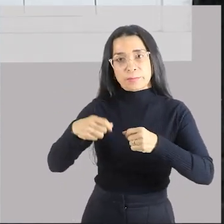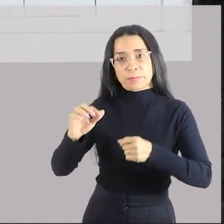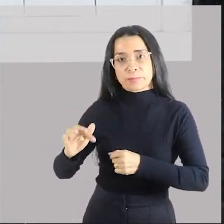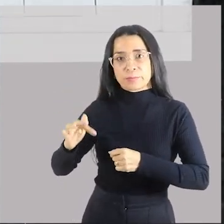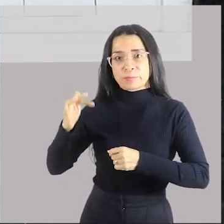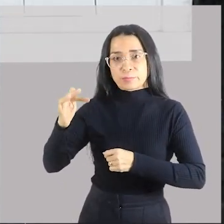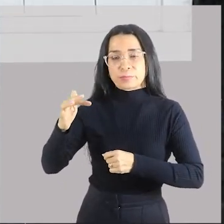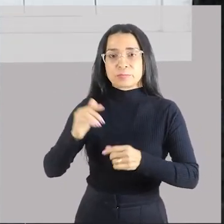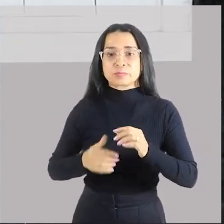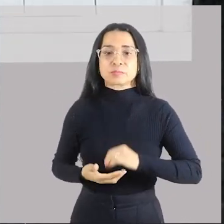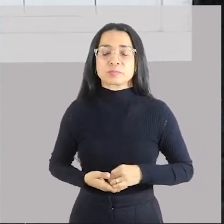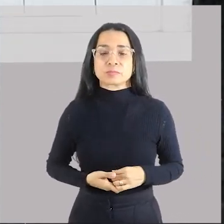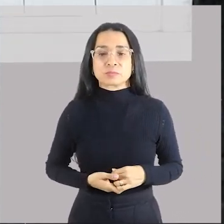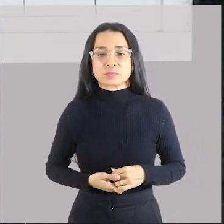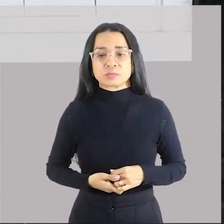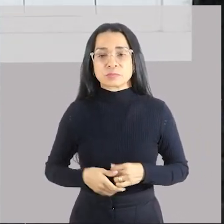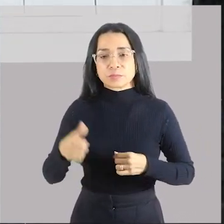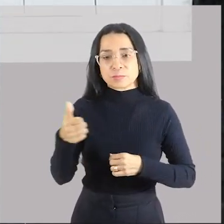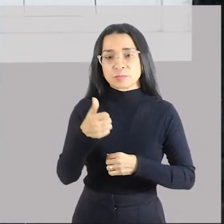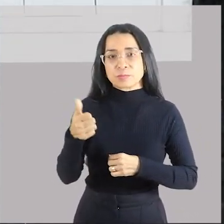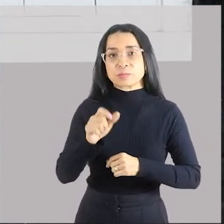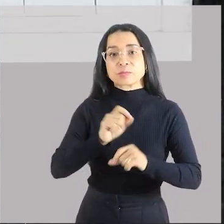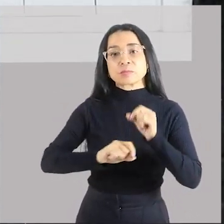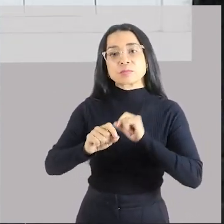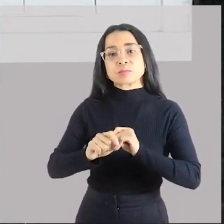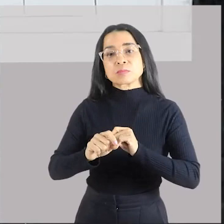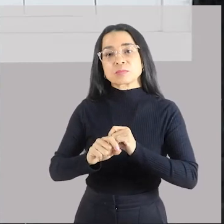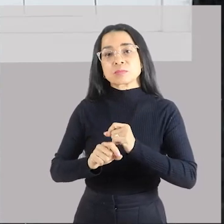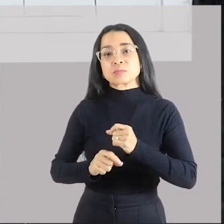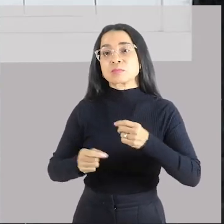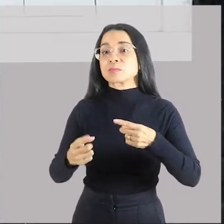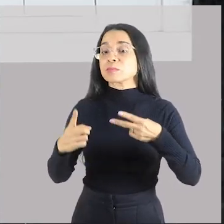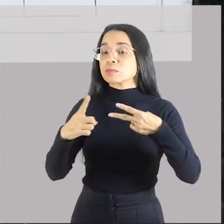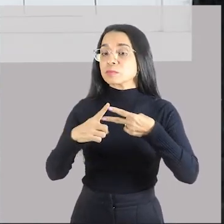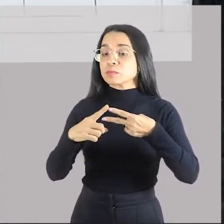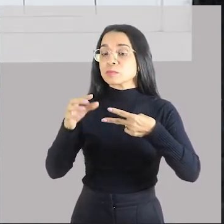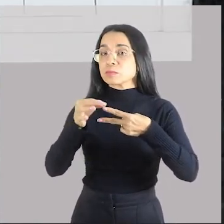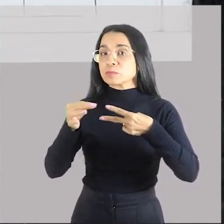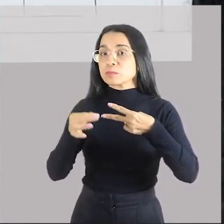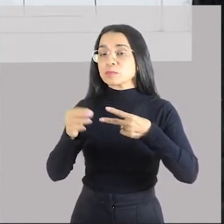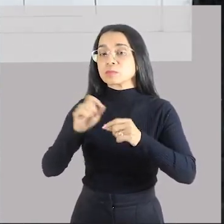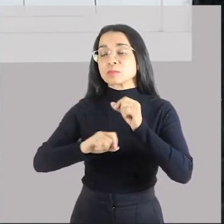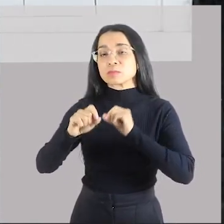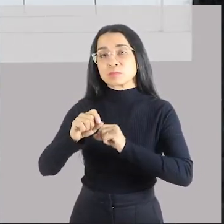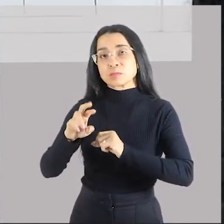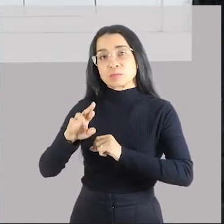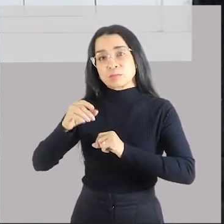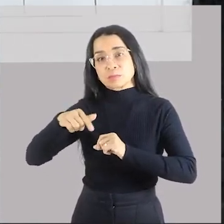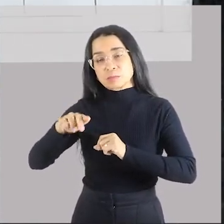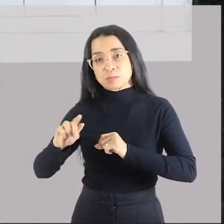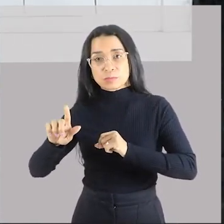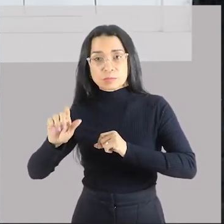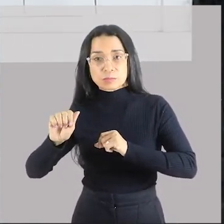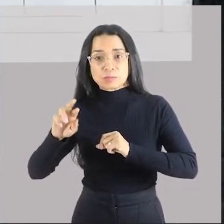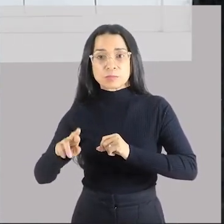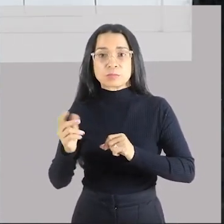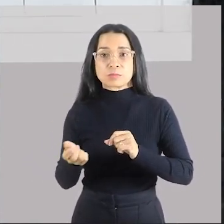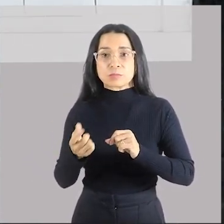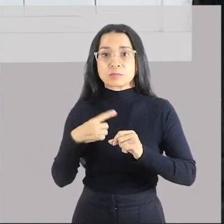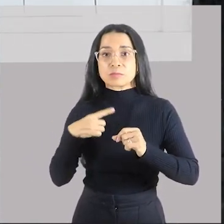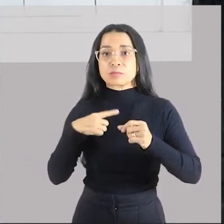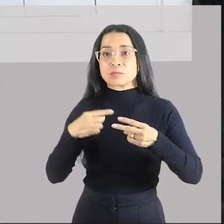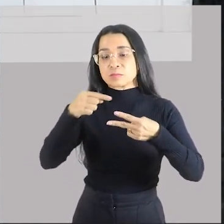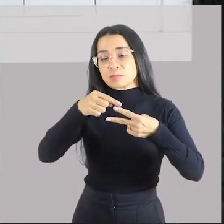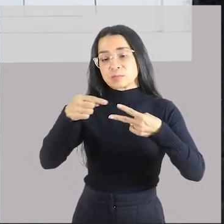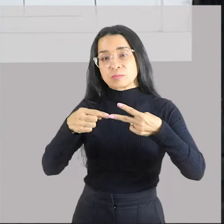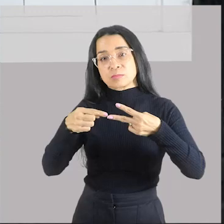tá? Bom, primeiro, o que é um polígono regular? Polígono regular é aquele que tem lados